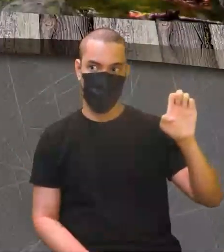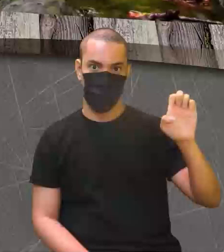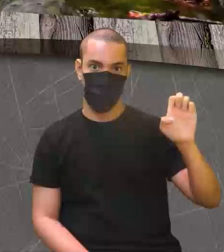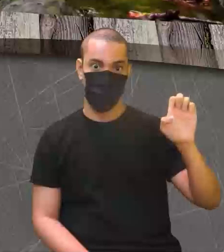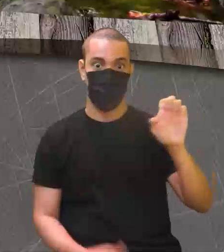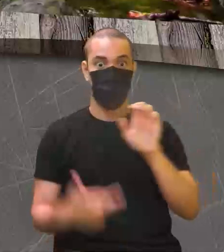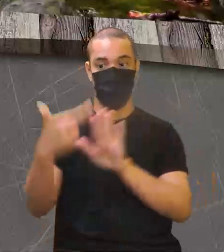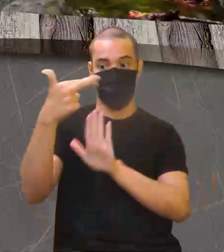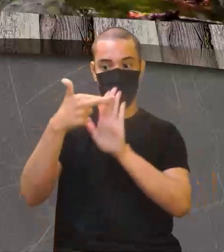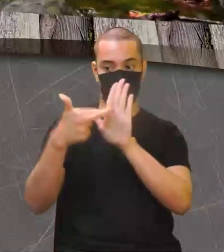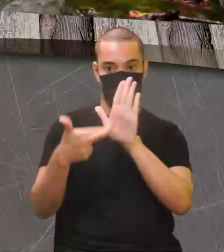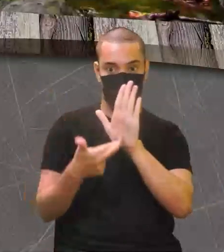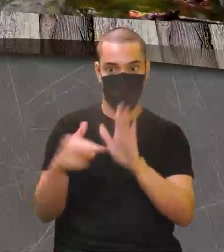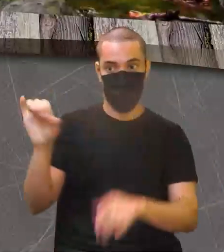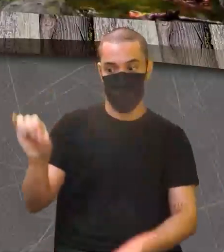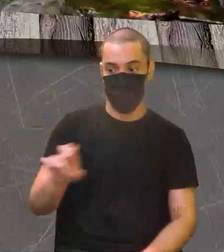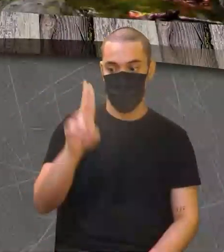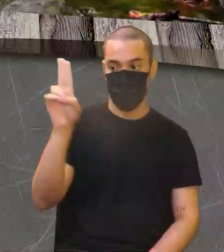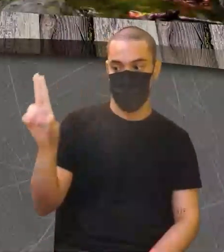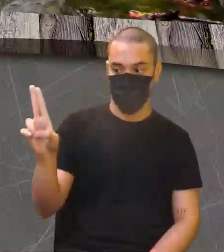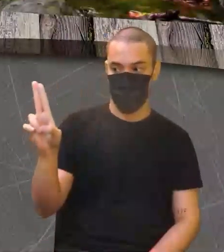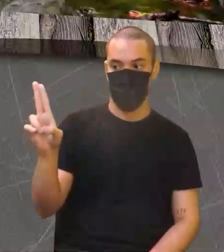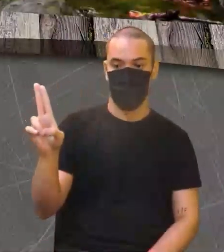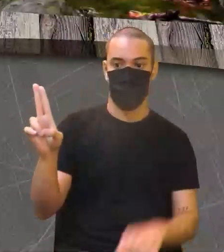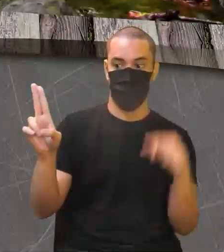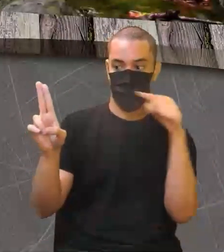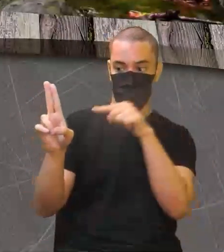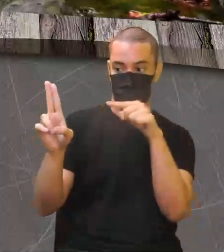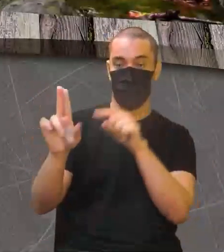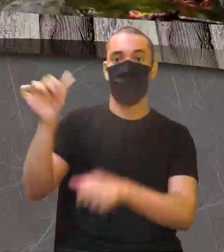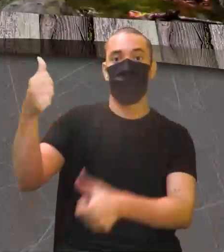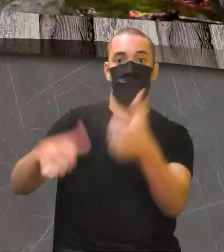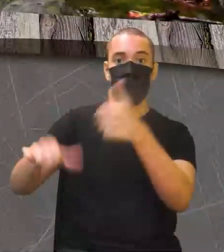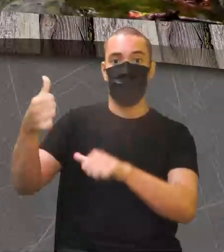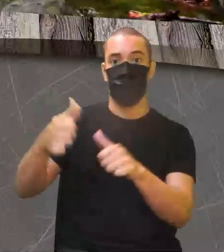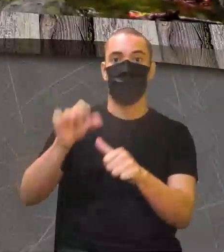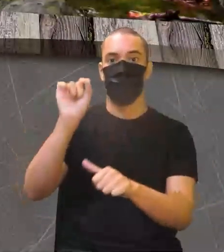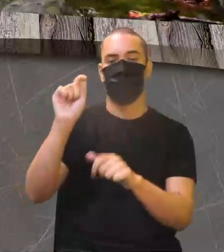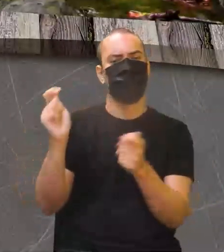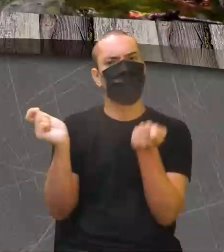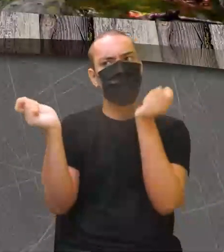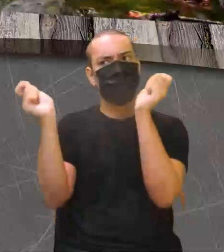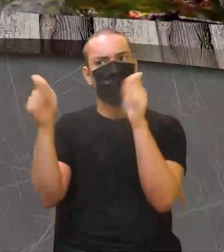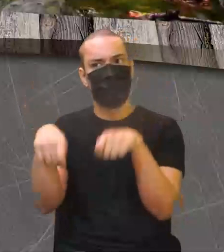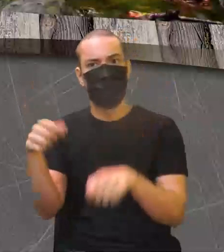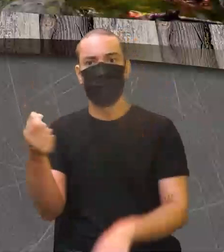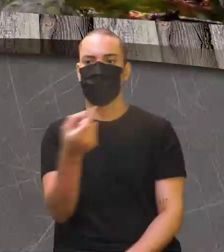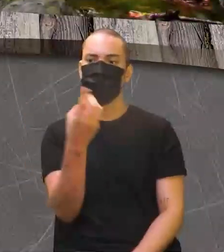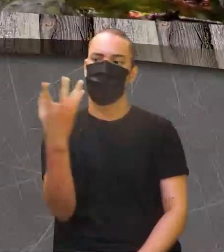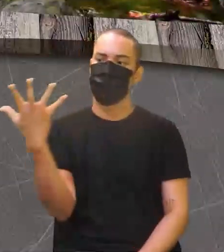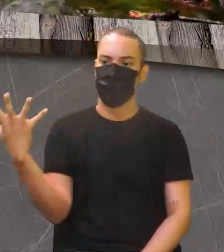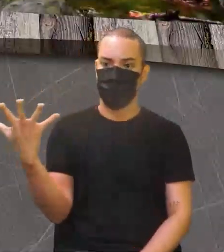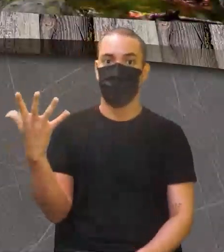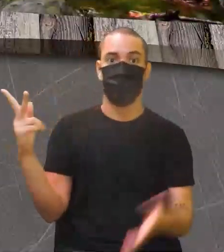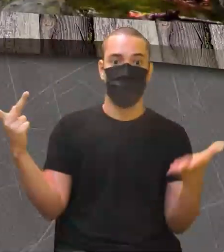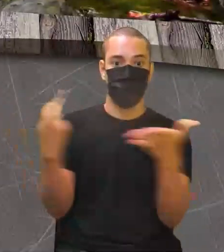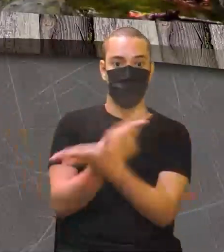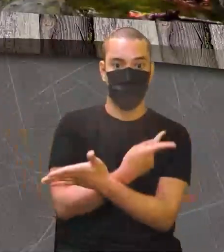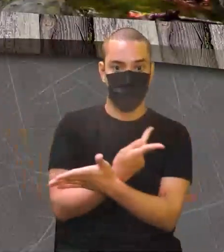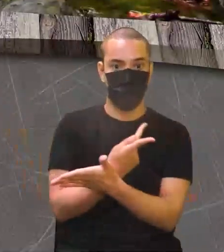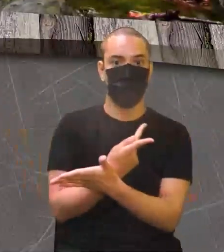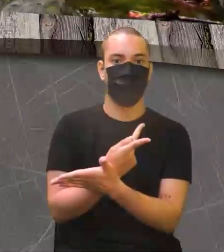Na regra do ou, eu vou analisar a possibilidade dos eventos estarem acontecendo,